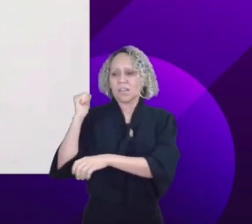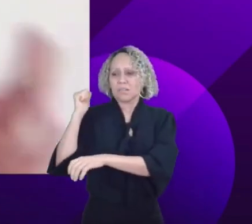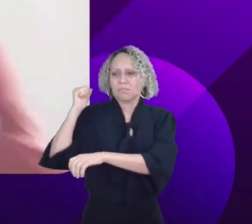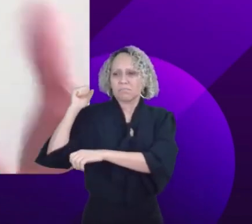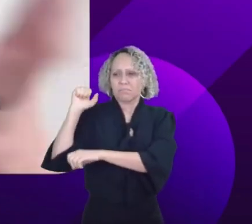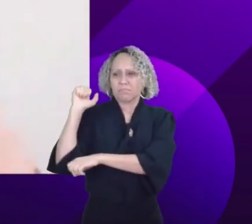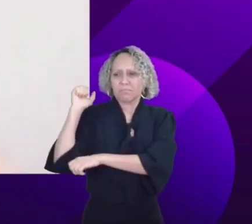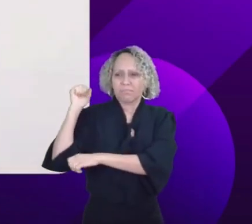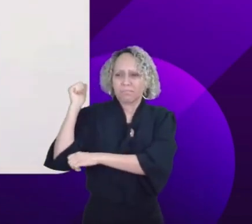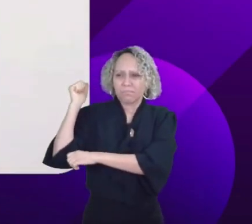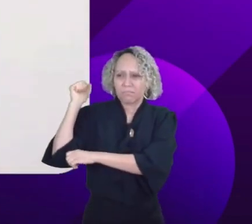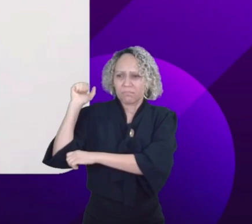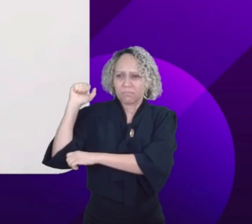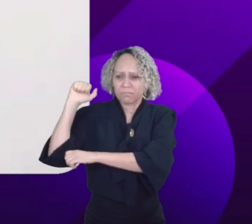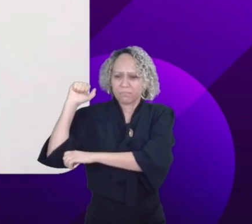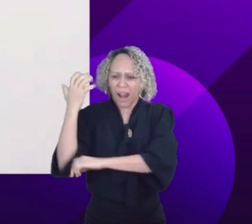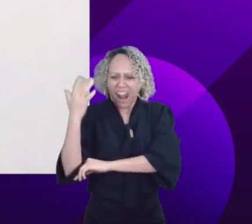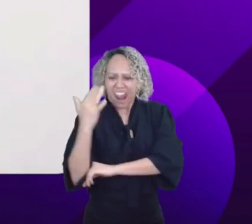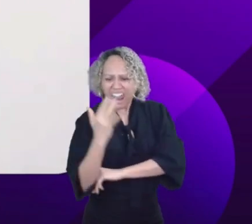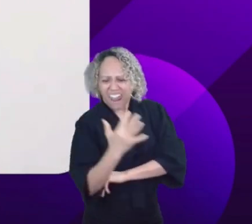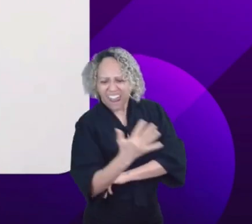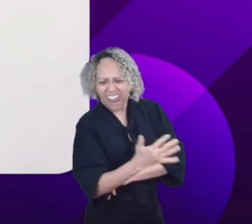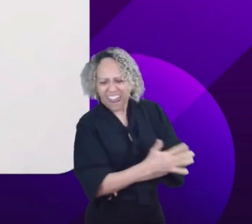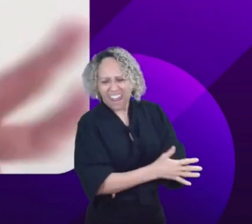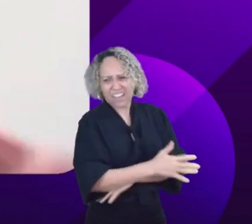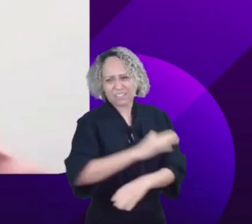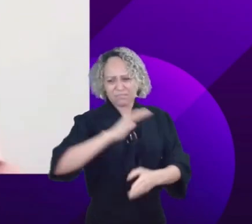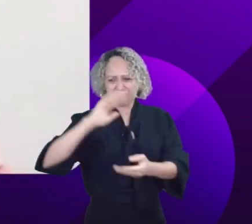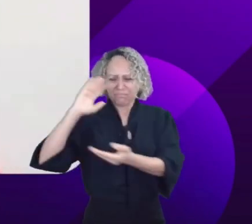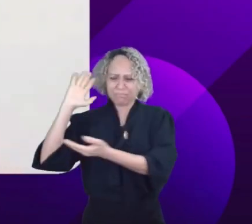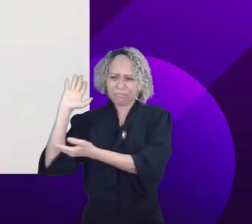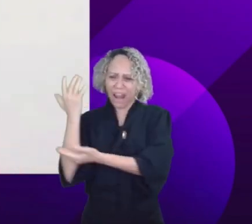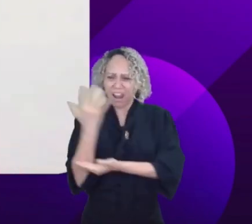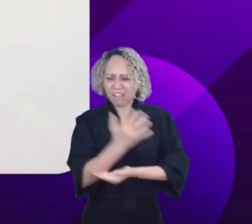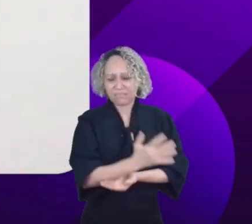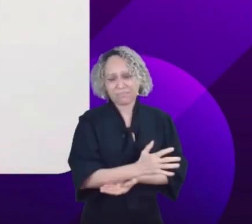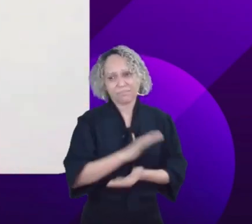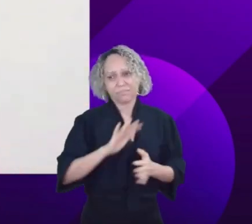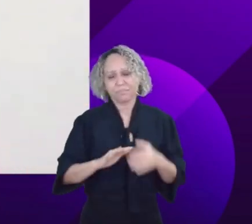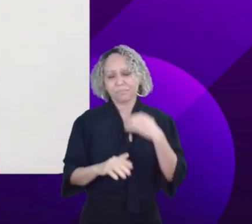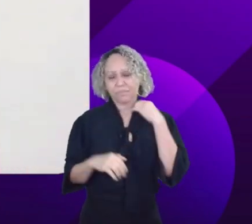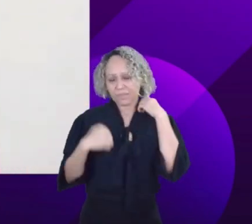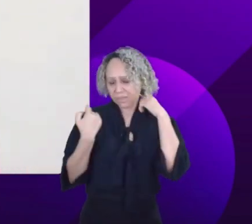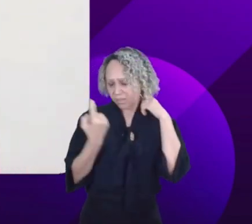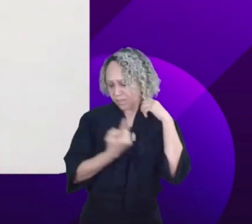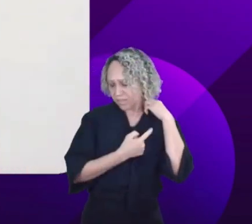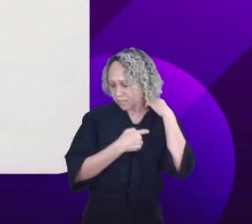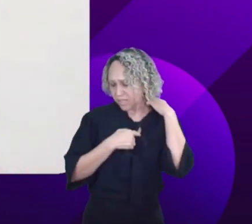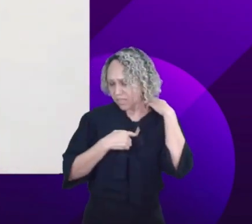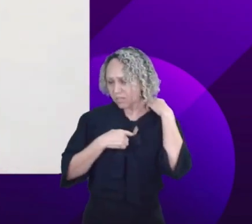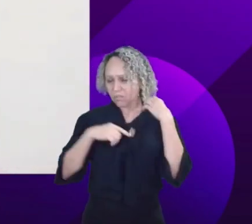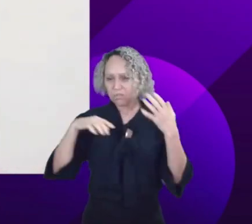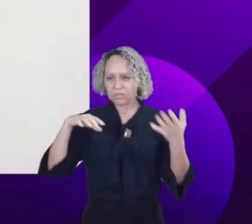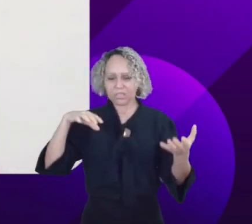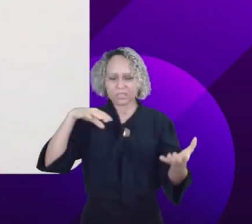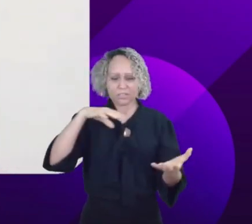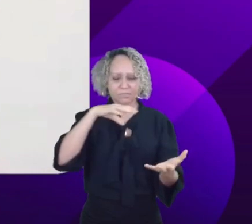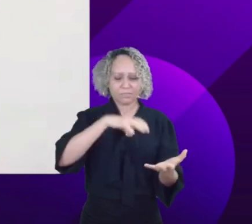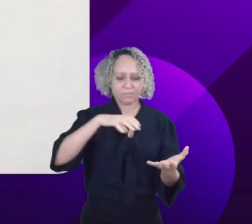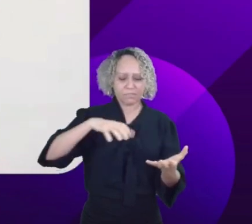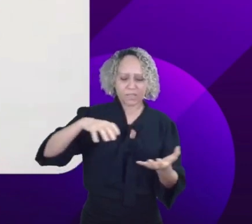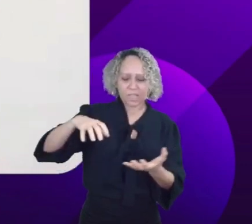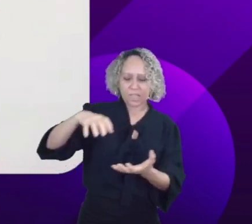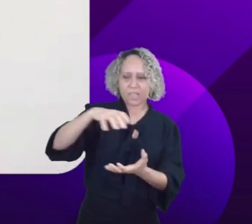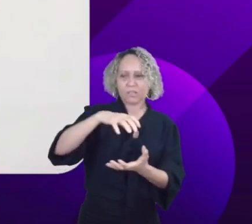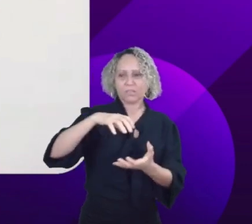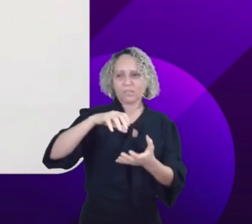e a gente acaba tendo tanta incidência de chuva aqui. Então, nós estamos todos, né, como um grande ecossistema e por isso a gente precisa debater